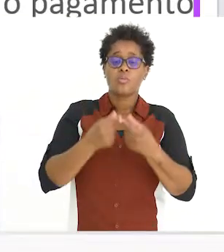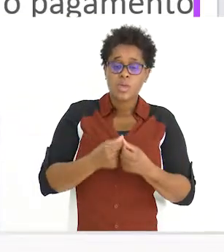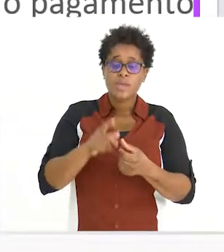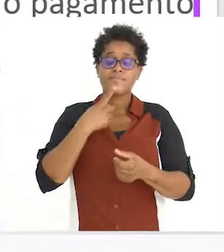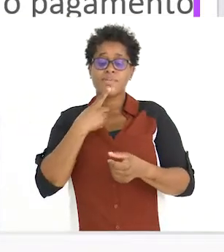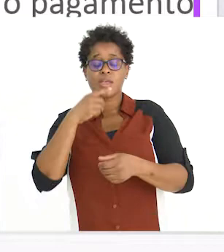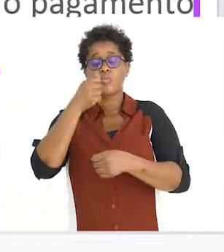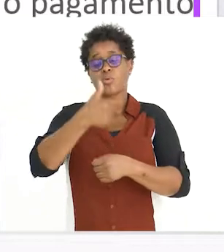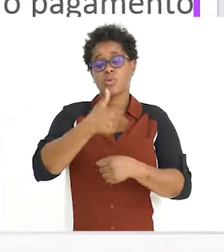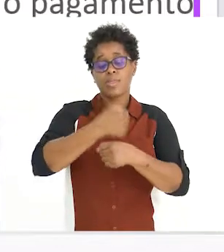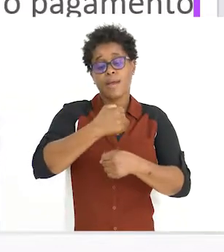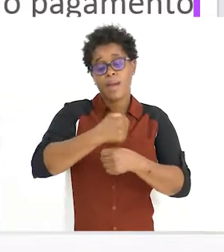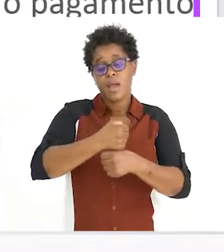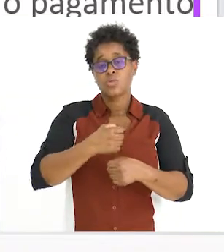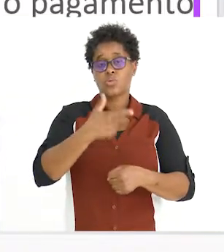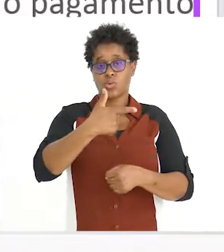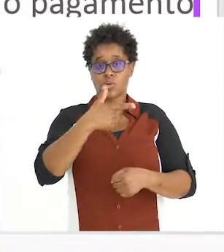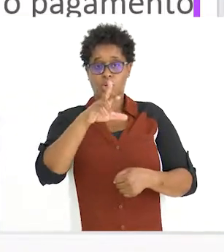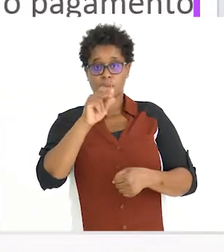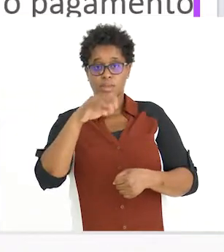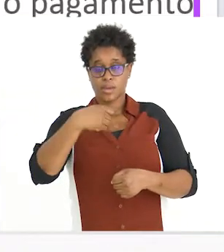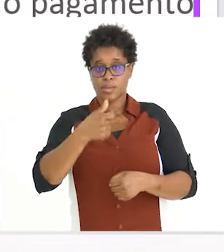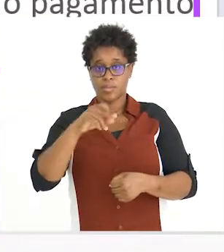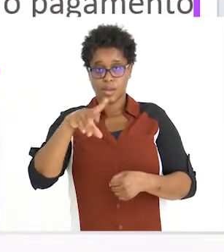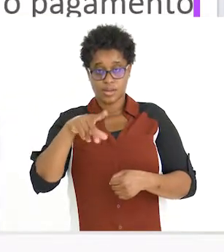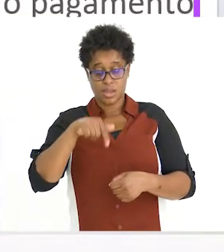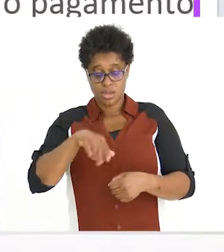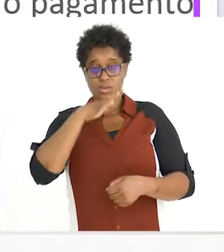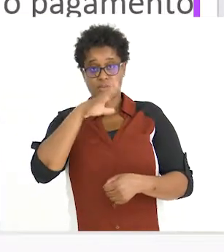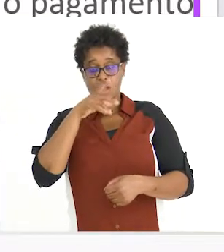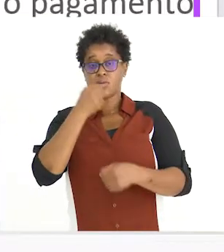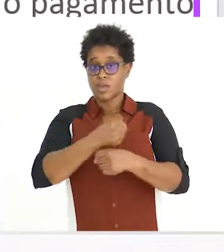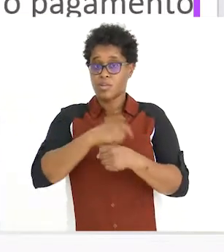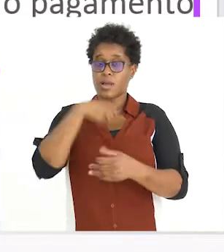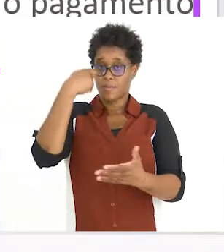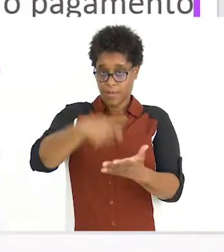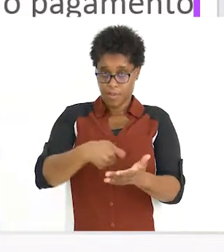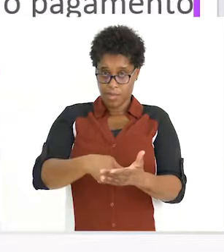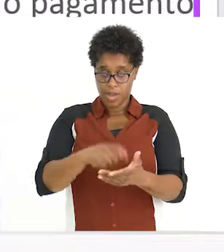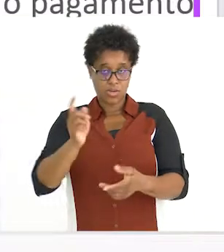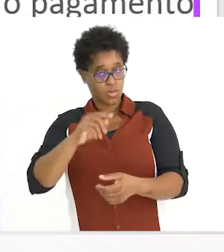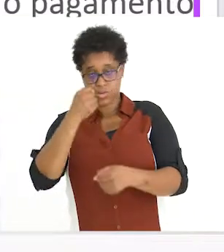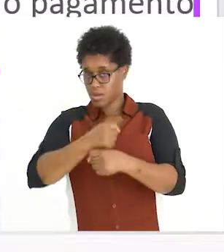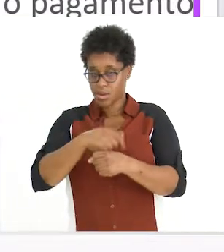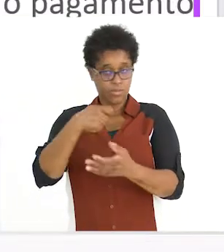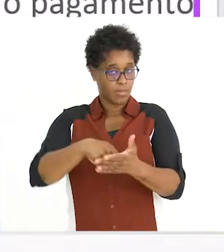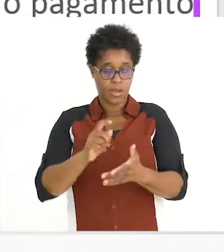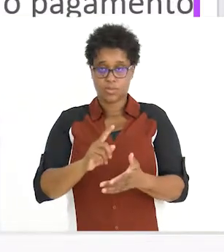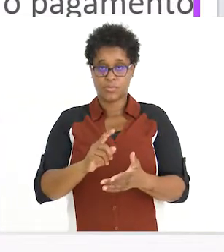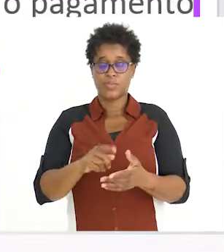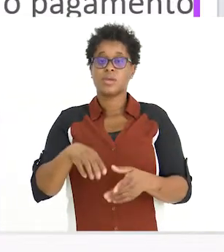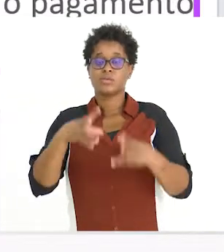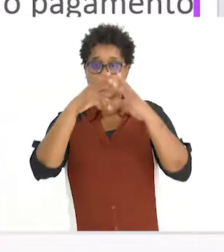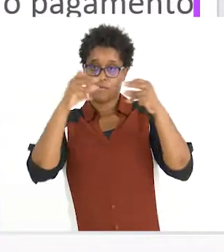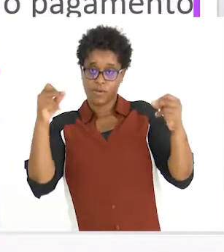por trabalho, aqui nós estamos a falar do trabalho remunerado e não do trabalho não remunerado. A